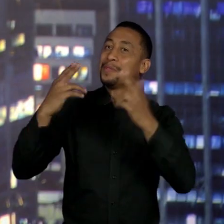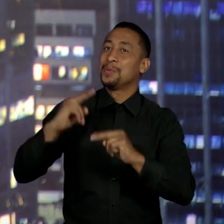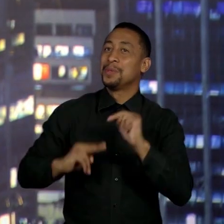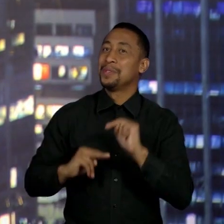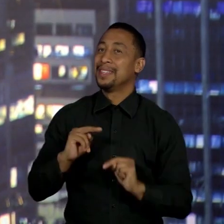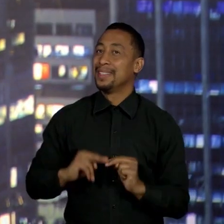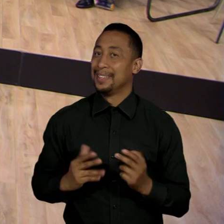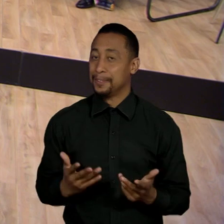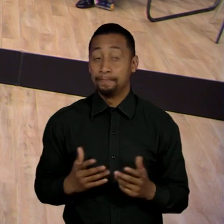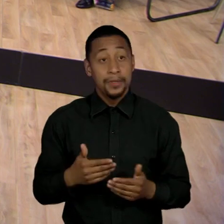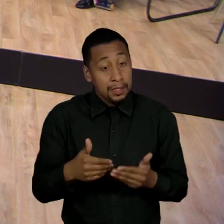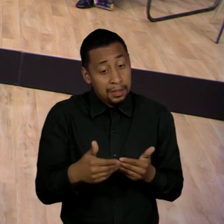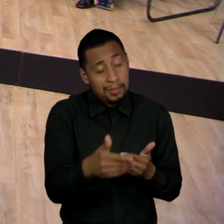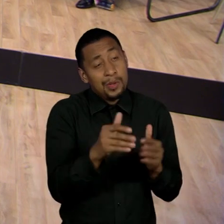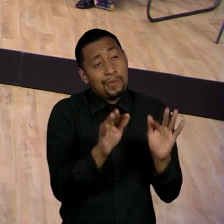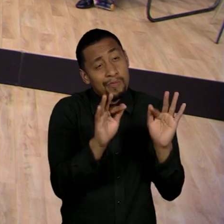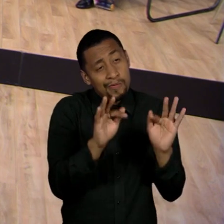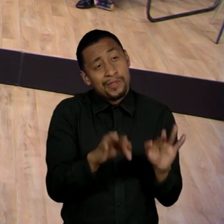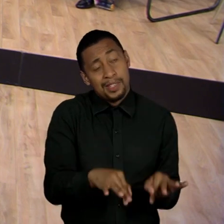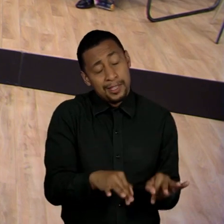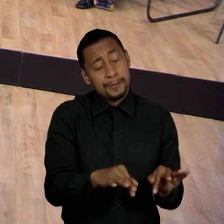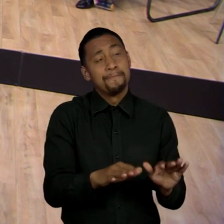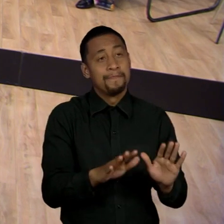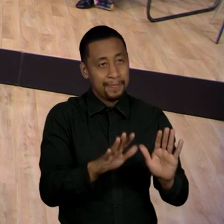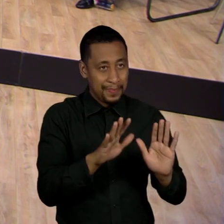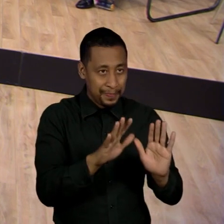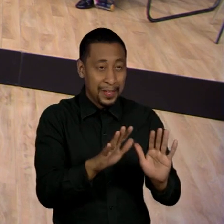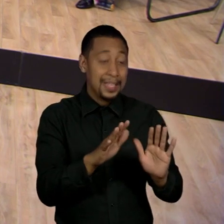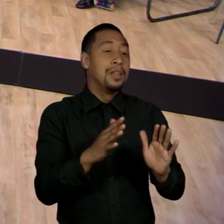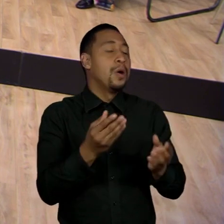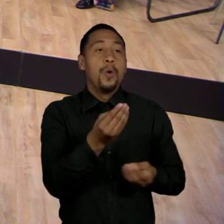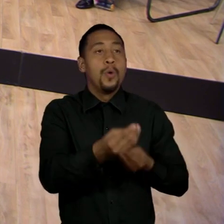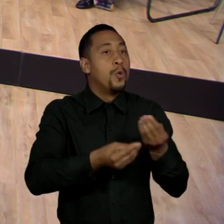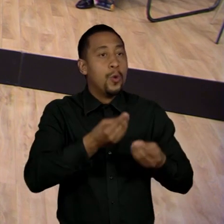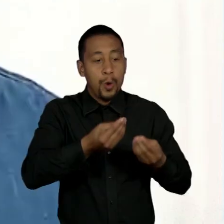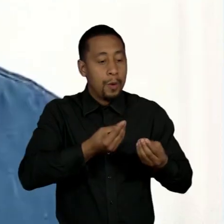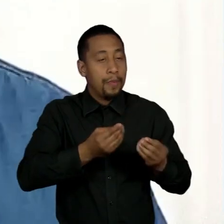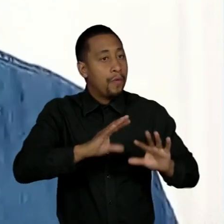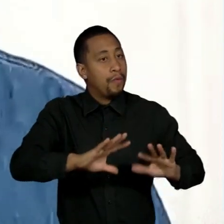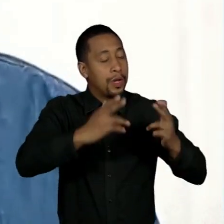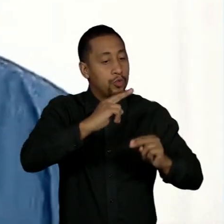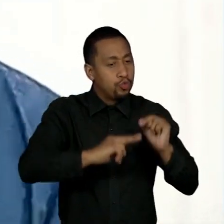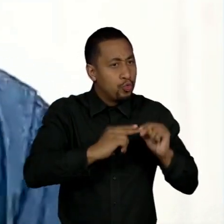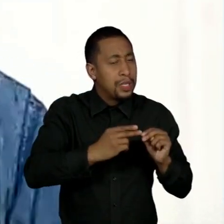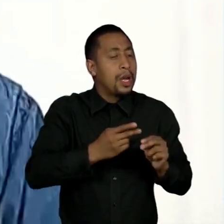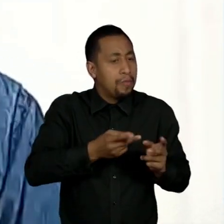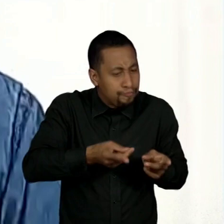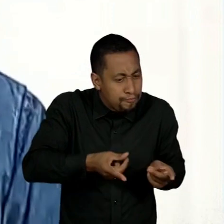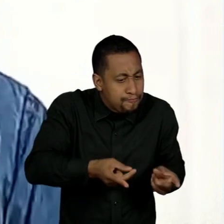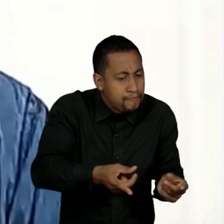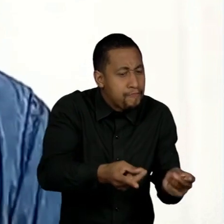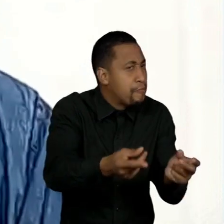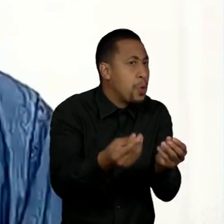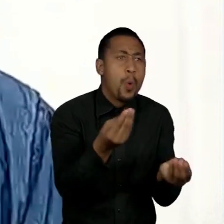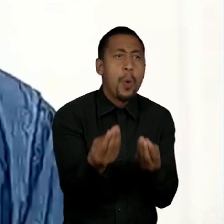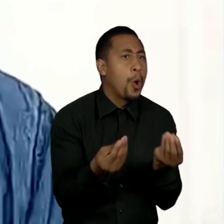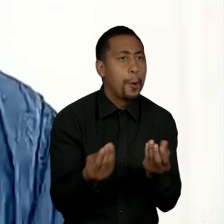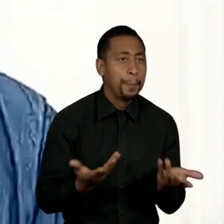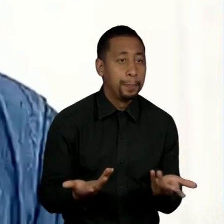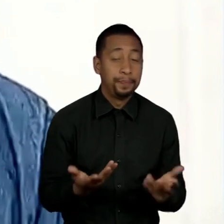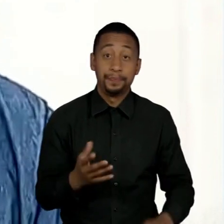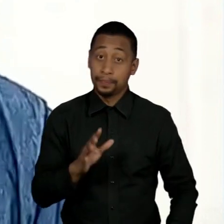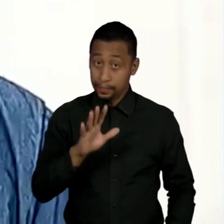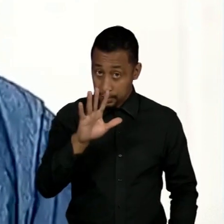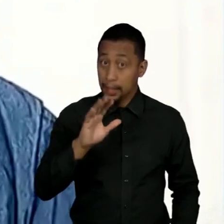como manter viva, pulsante, essa tradição, professor Diego? Bom, essa tradição, ela jamais pode